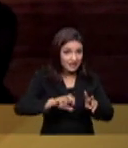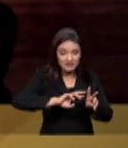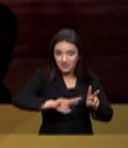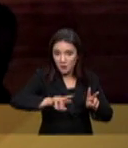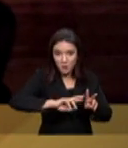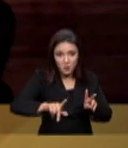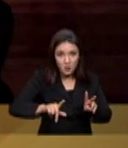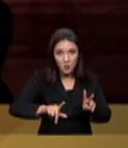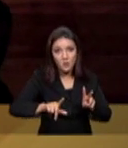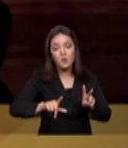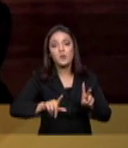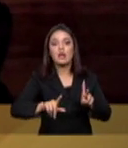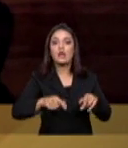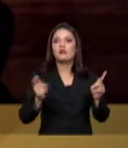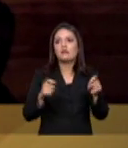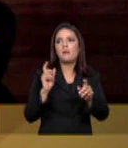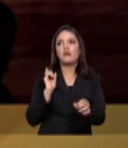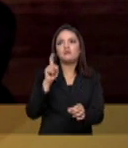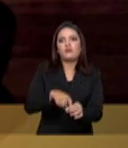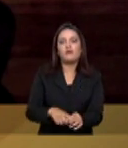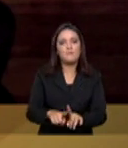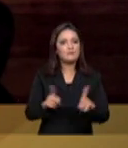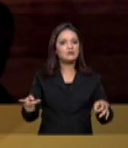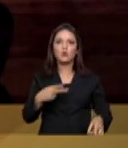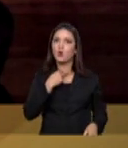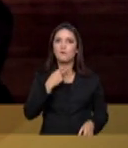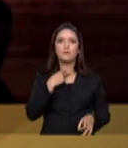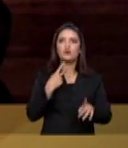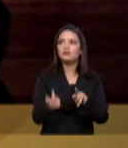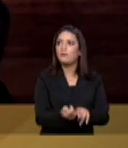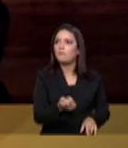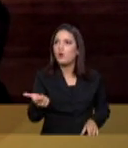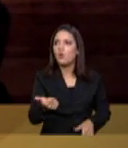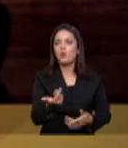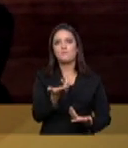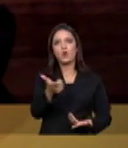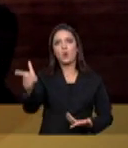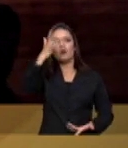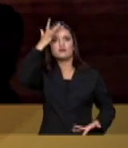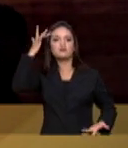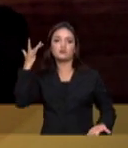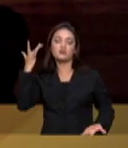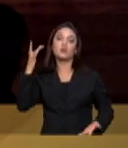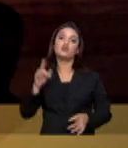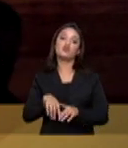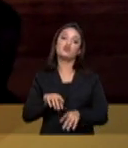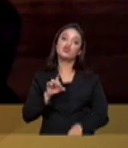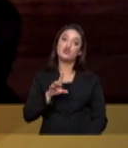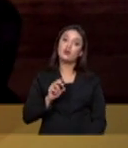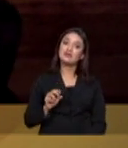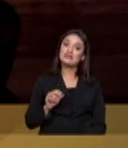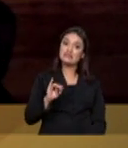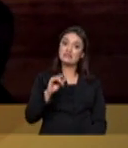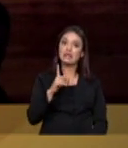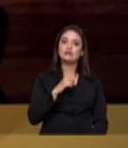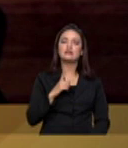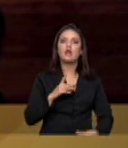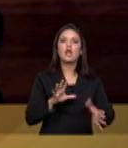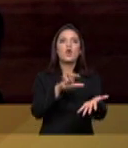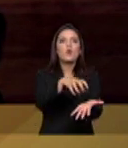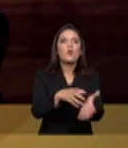terras devolutas não poderia haver concessão a particular a menos se tratar de bombeamento